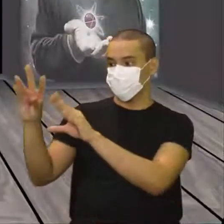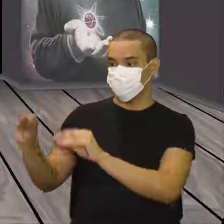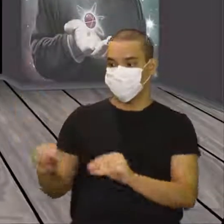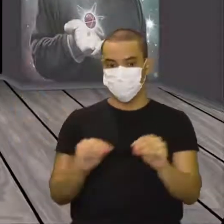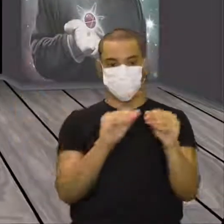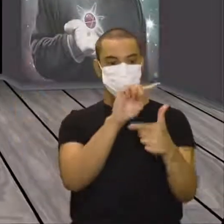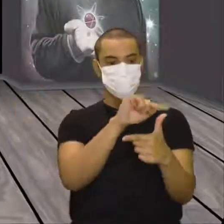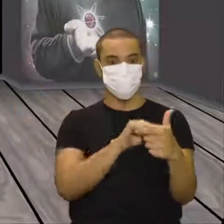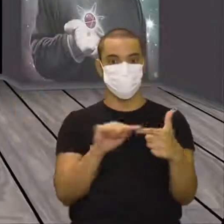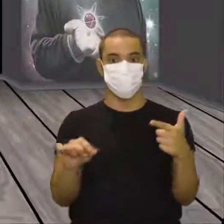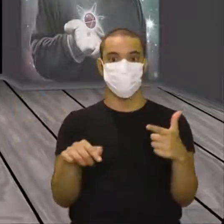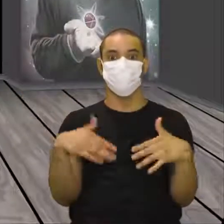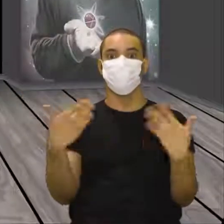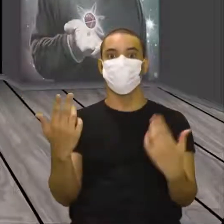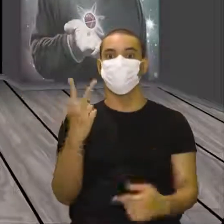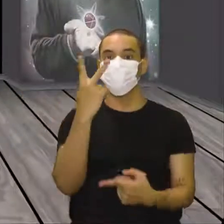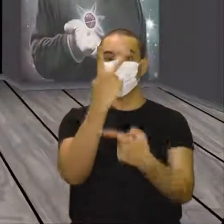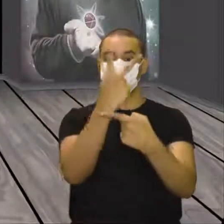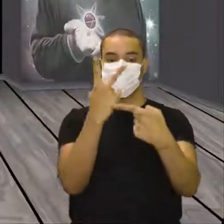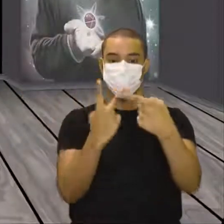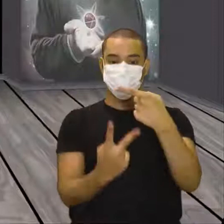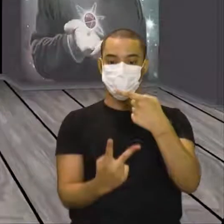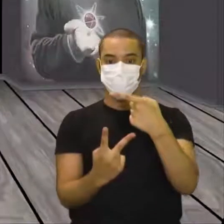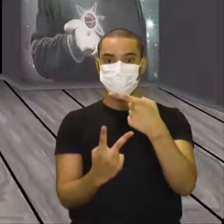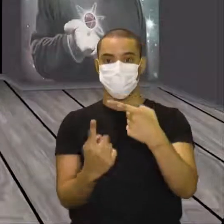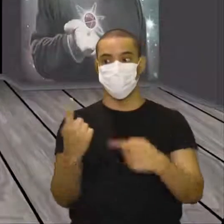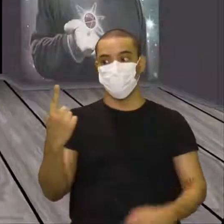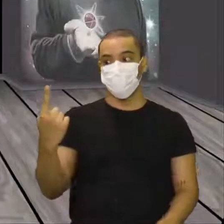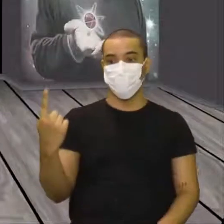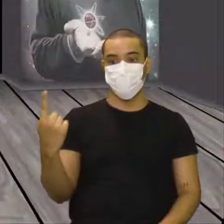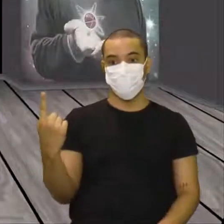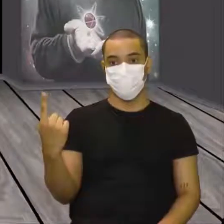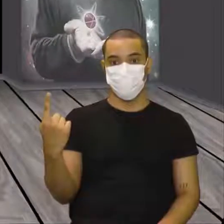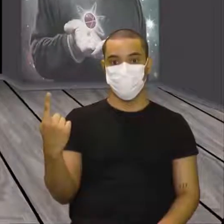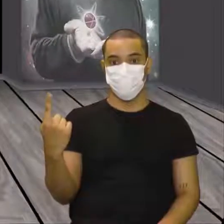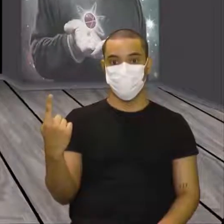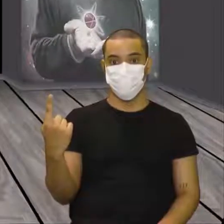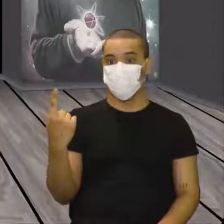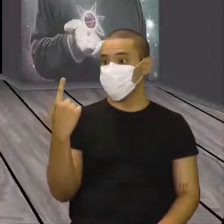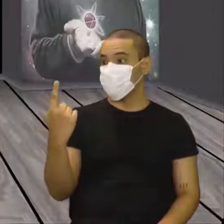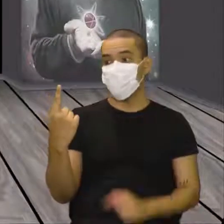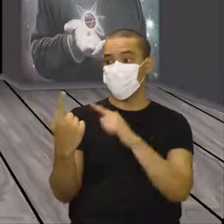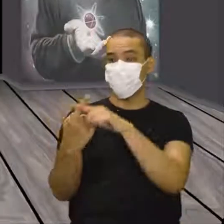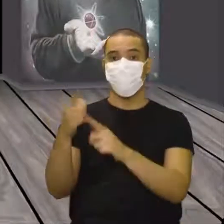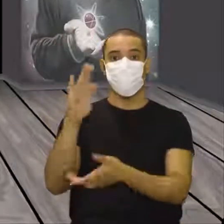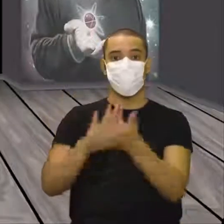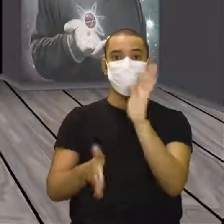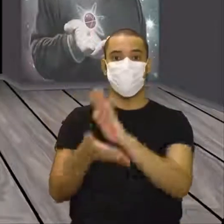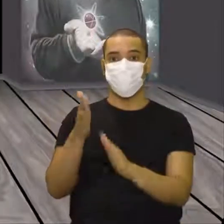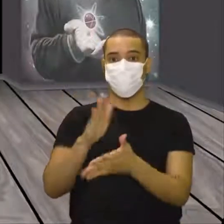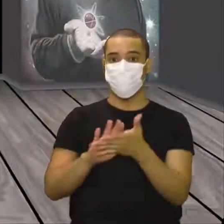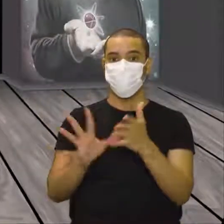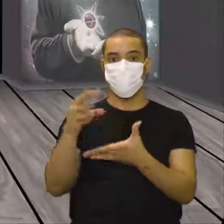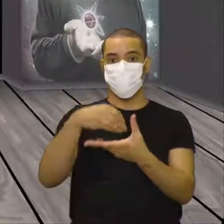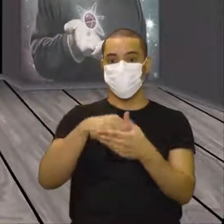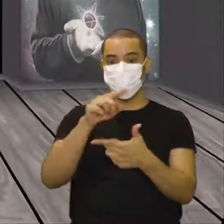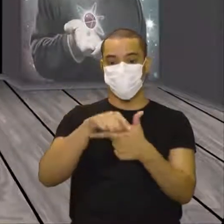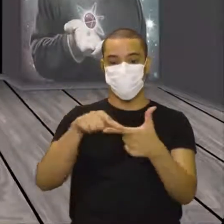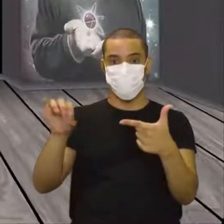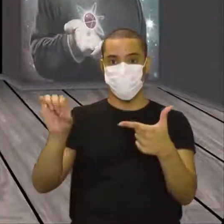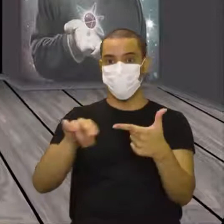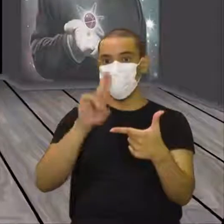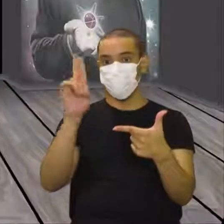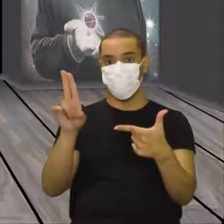é o valor de 2 dividido para 2? É 1. 1 não influencia nada na multiplicação e nem na divisão.